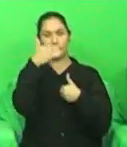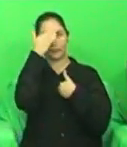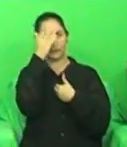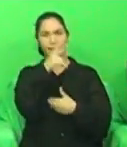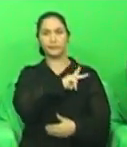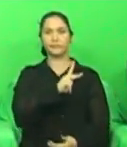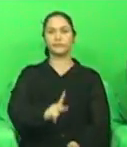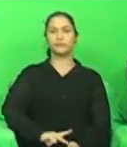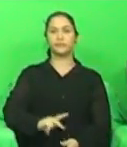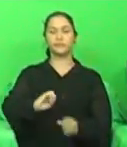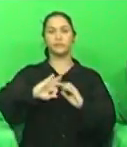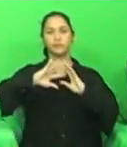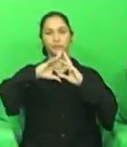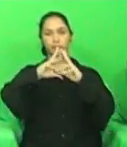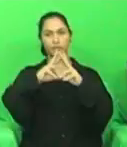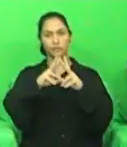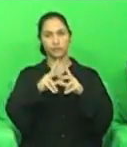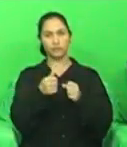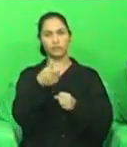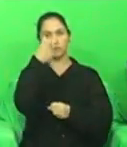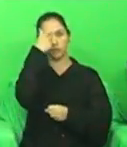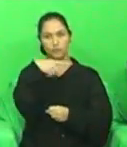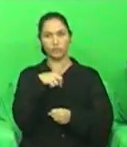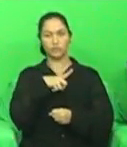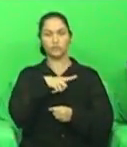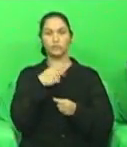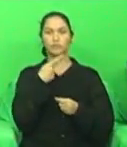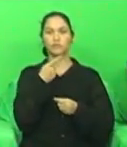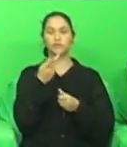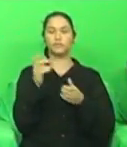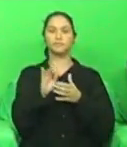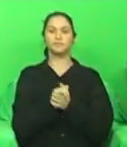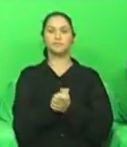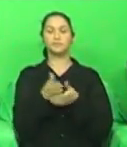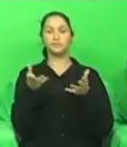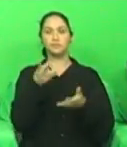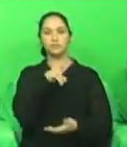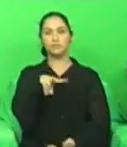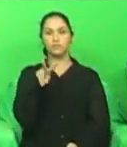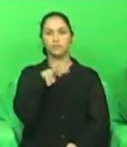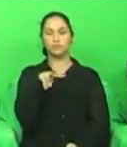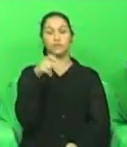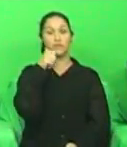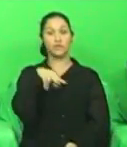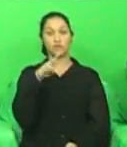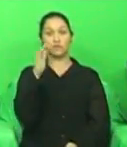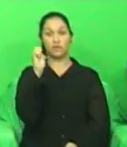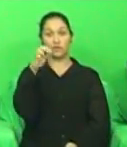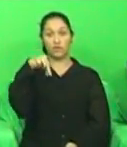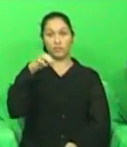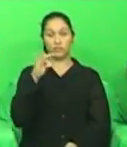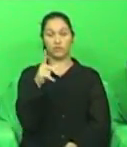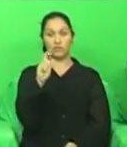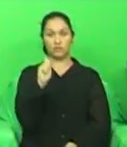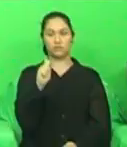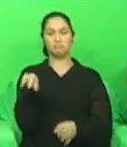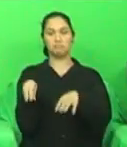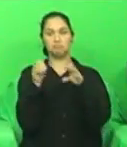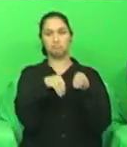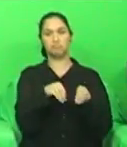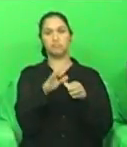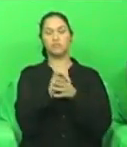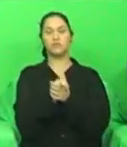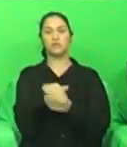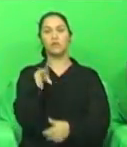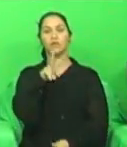obrigado senhor presidente é o que eu tinha para hoje com a palavra vereadora camila nascimento declinante o